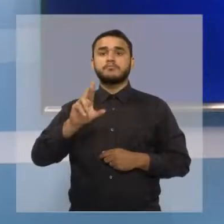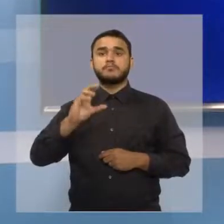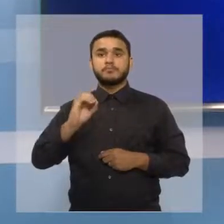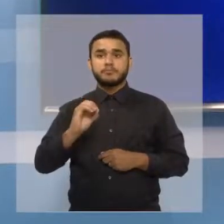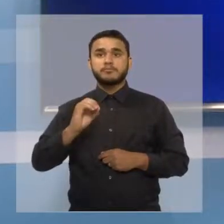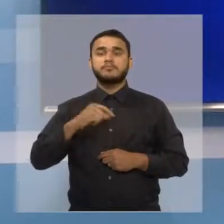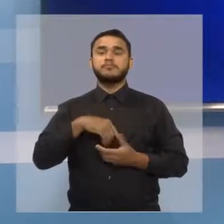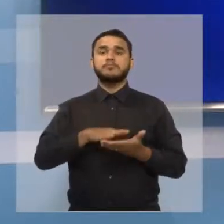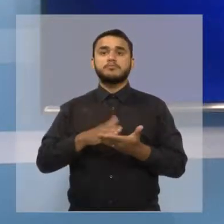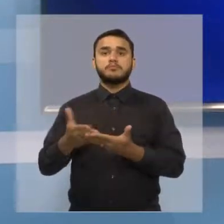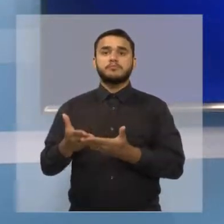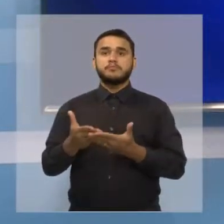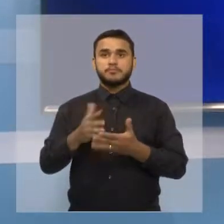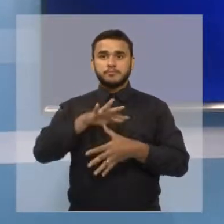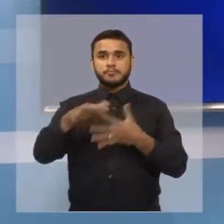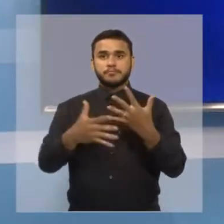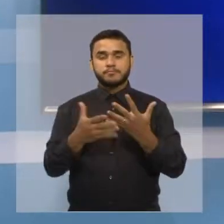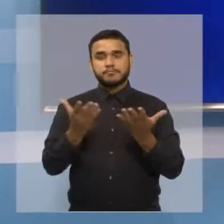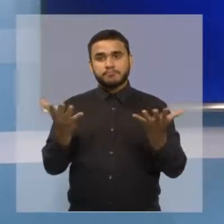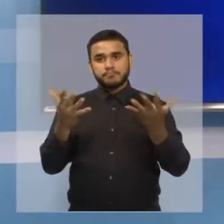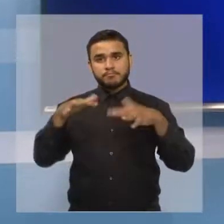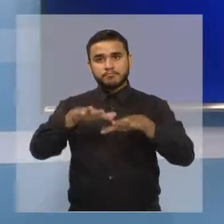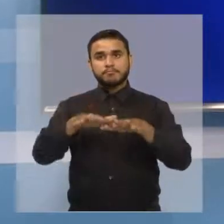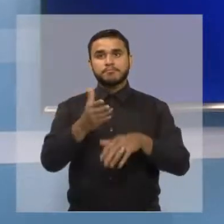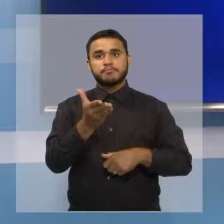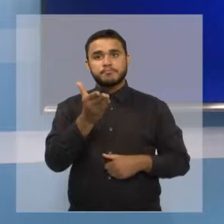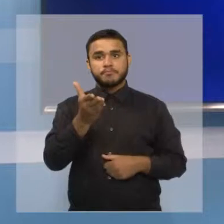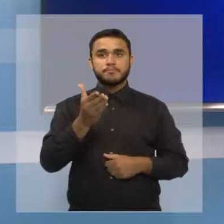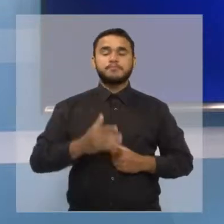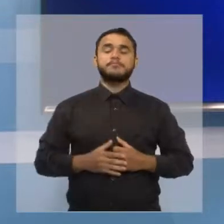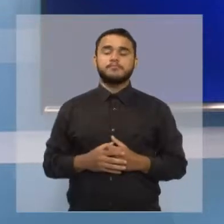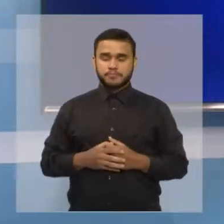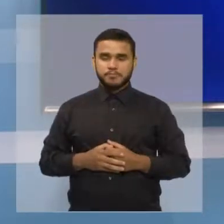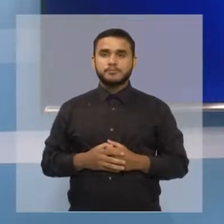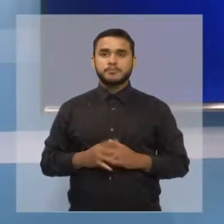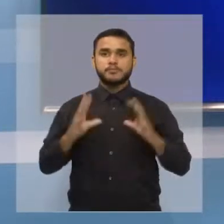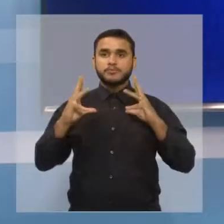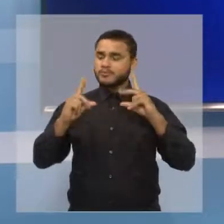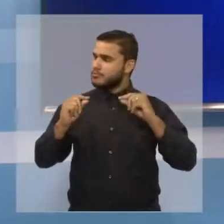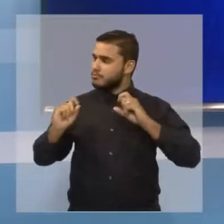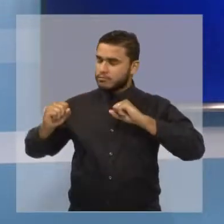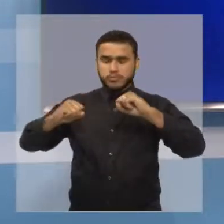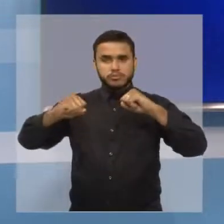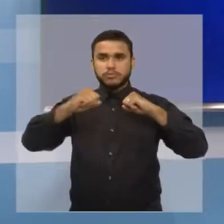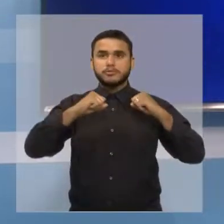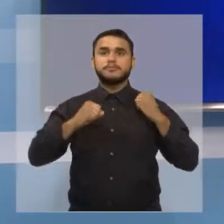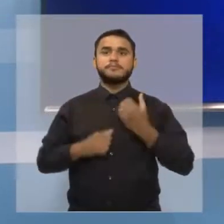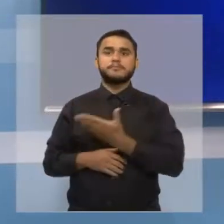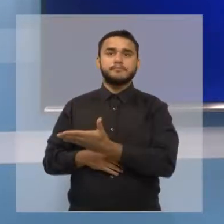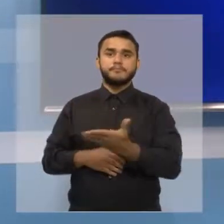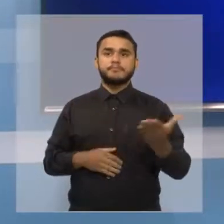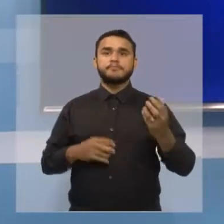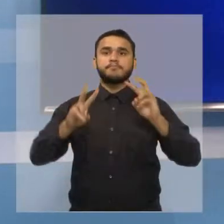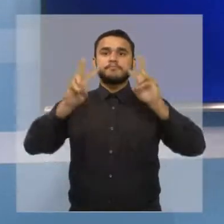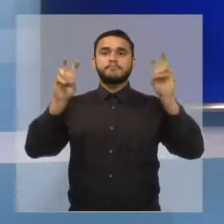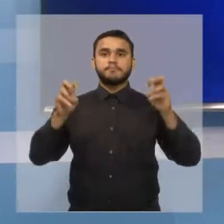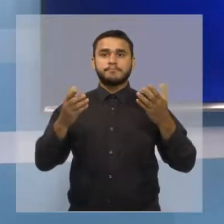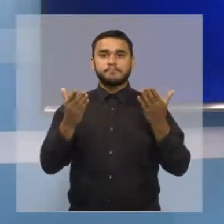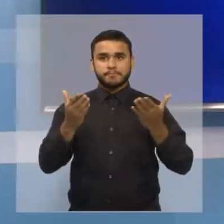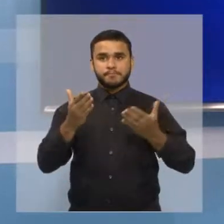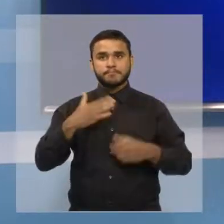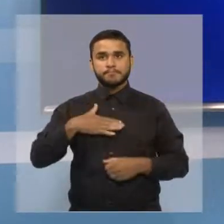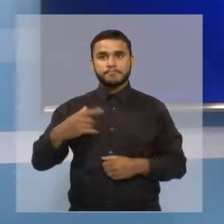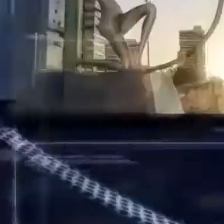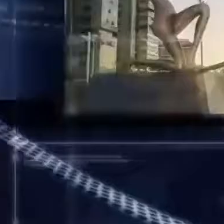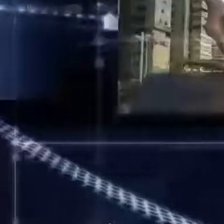traduz, portanto, para a linguagem de sinais o conteúdo aqui colocado.